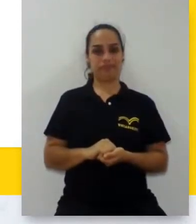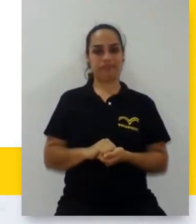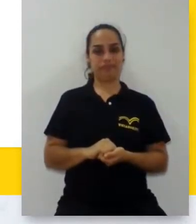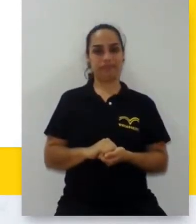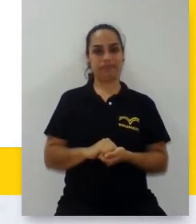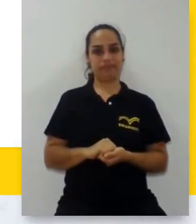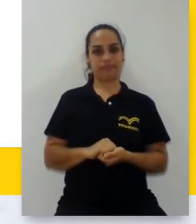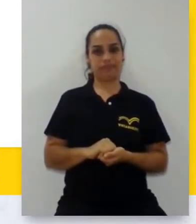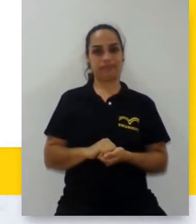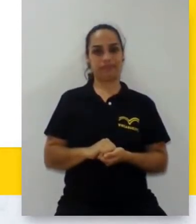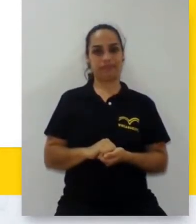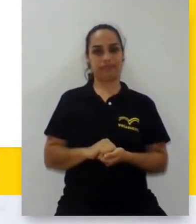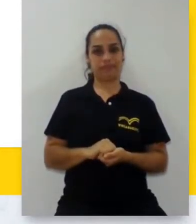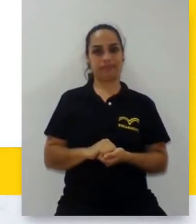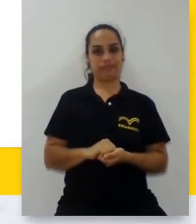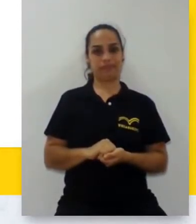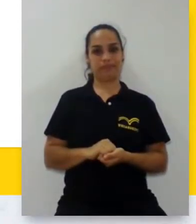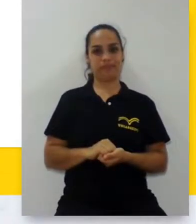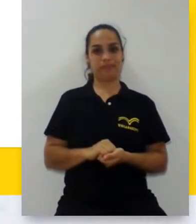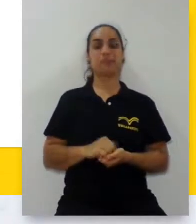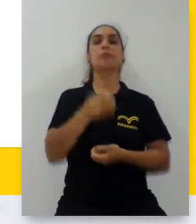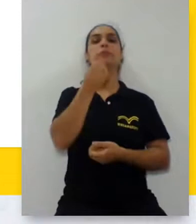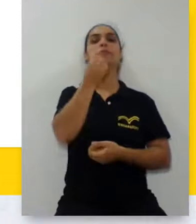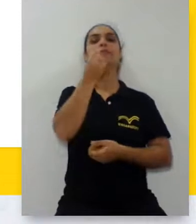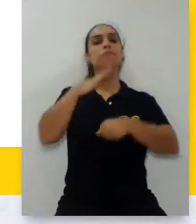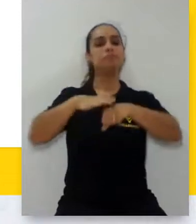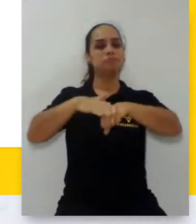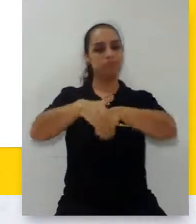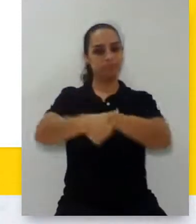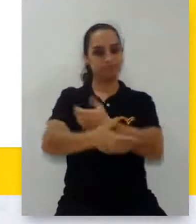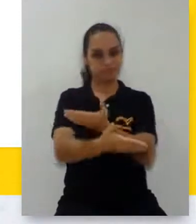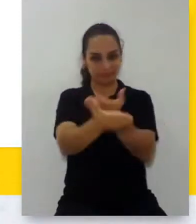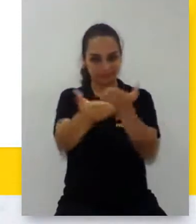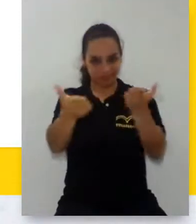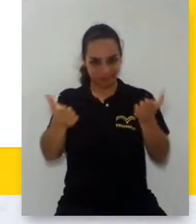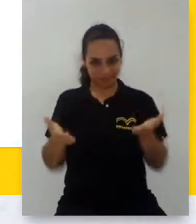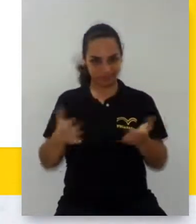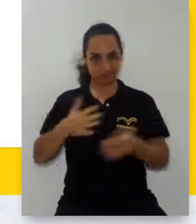Boa noite a todos. É um prazer estar aqui com vocês.